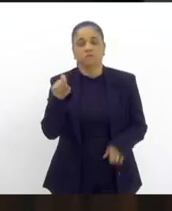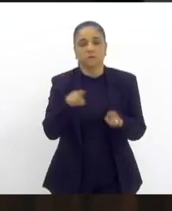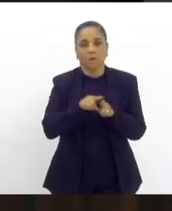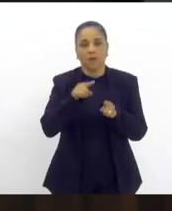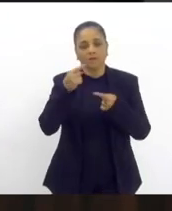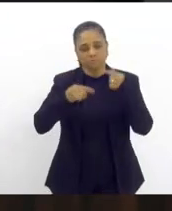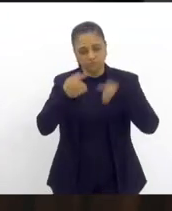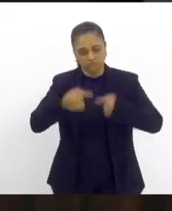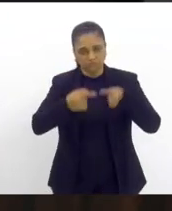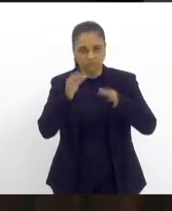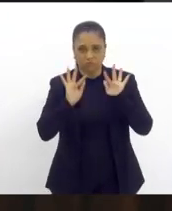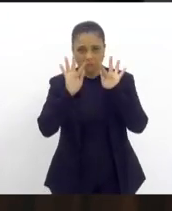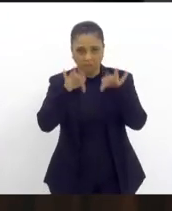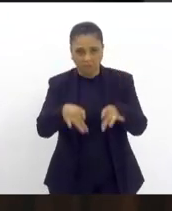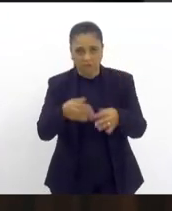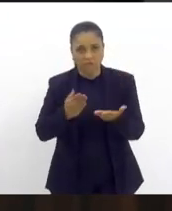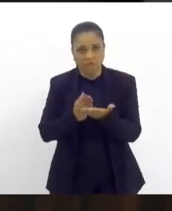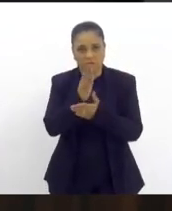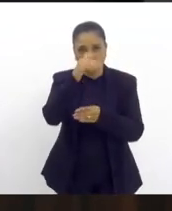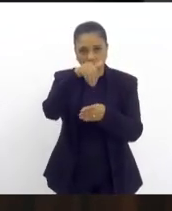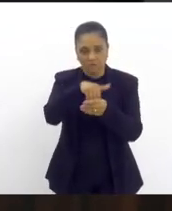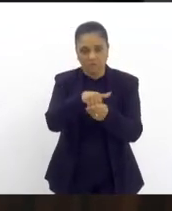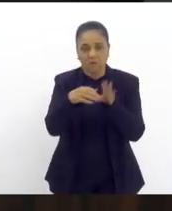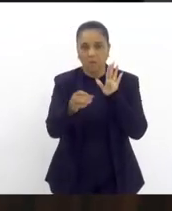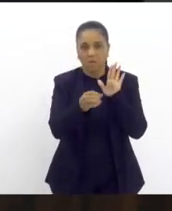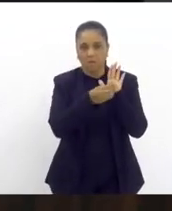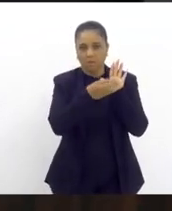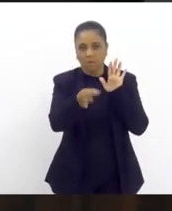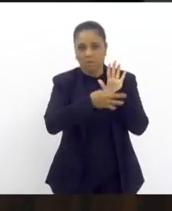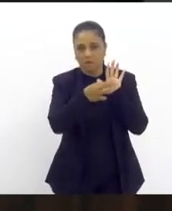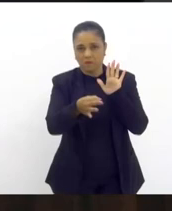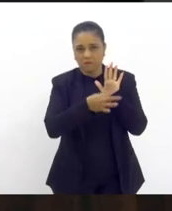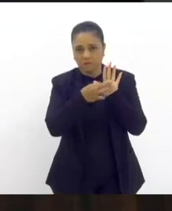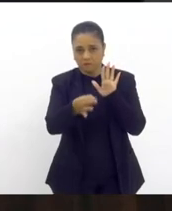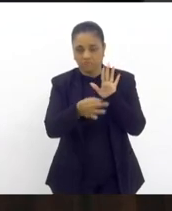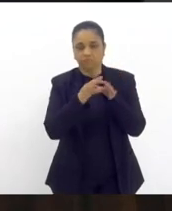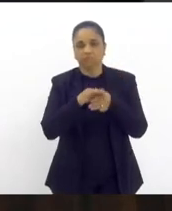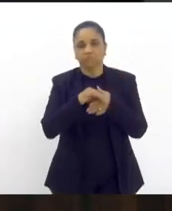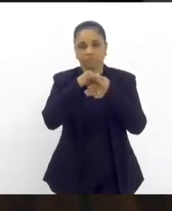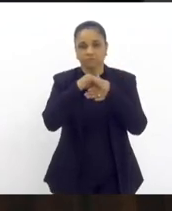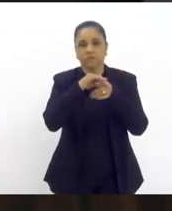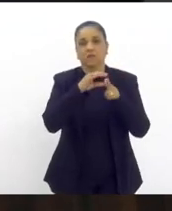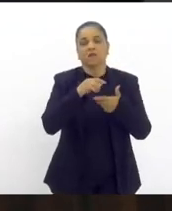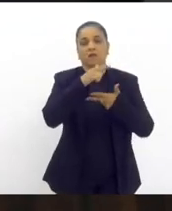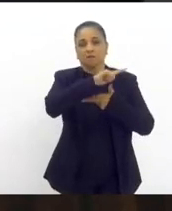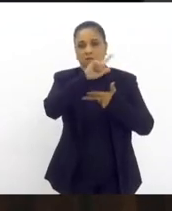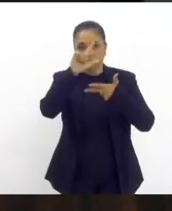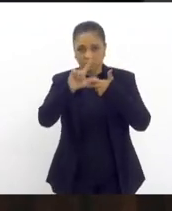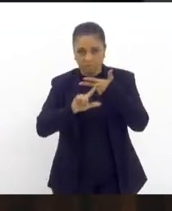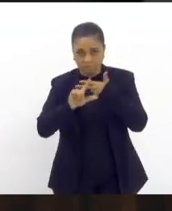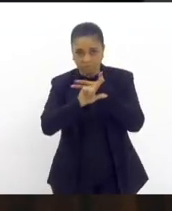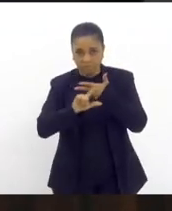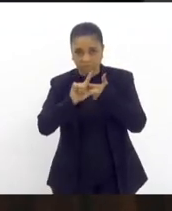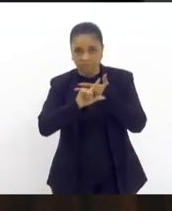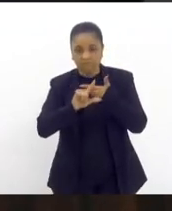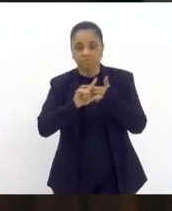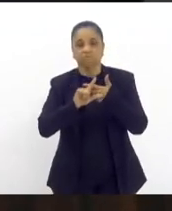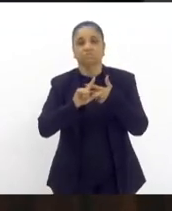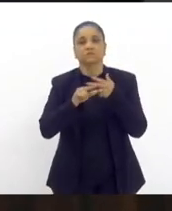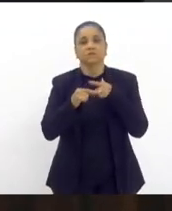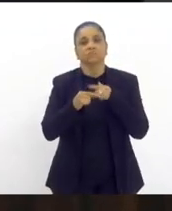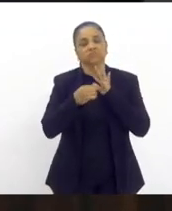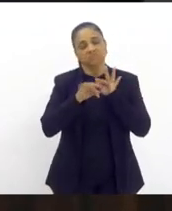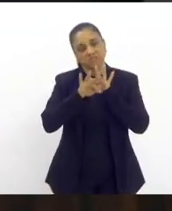a discussão em votação parecia da comissão de indicação Legislativa pela transformação indicação simples